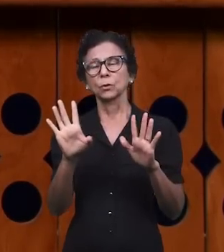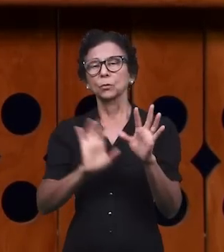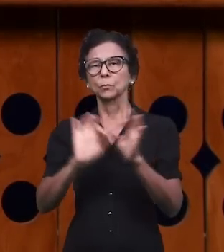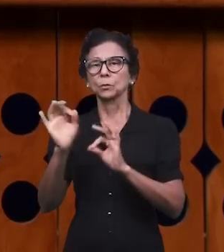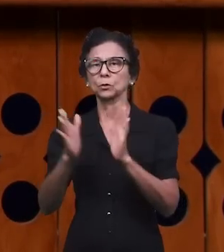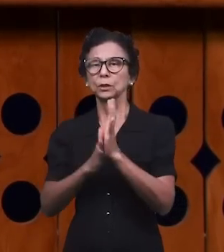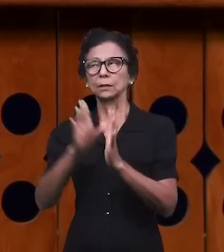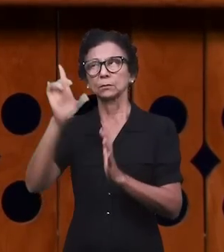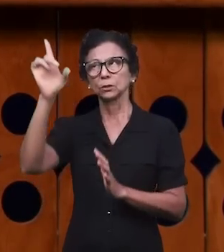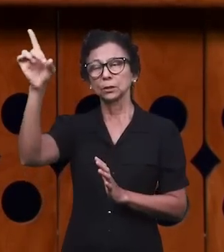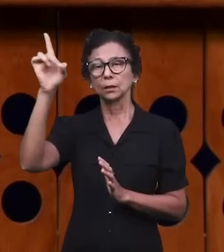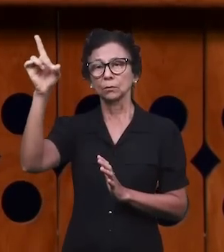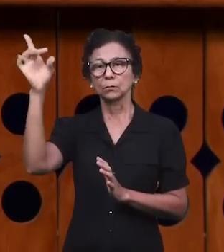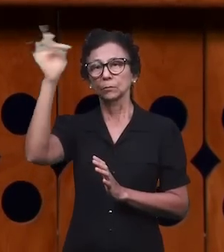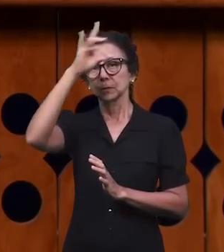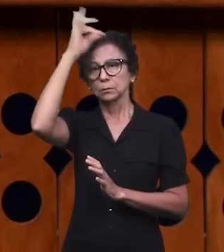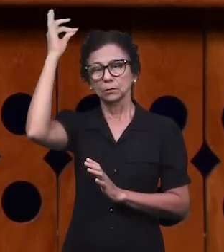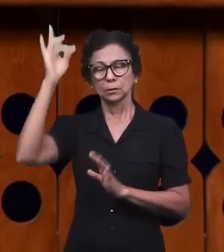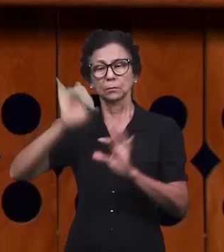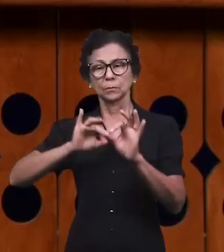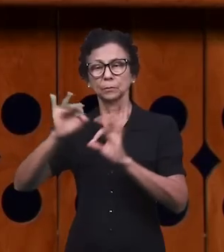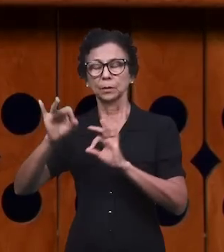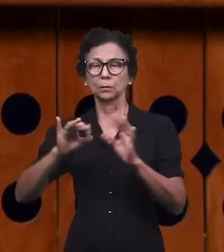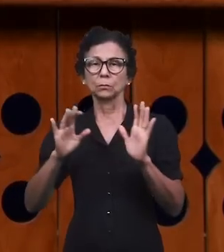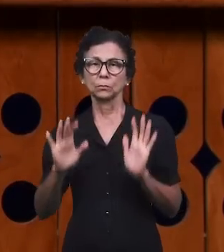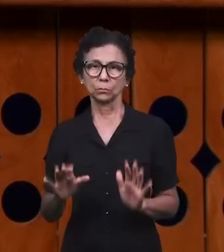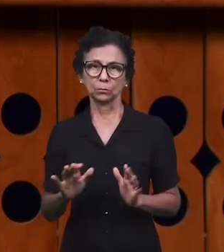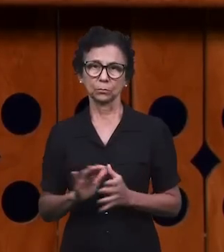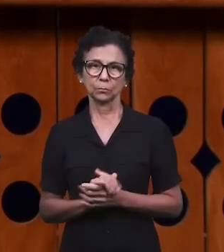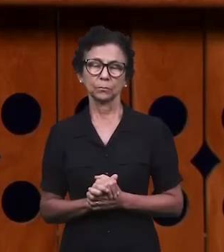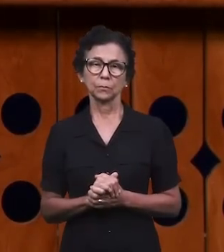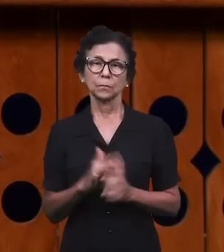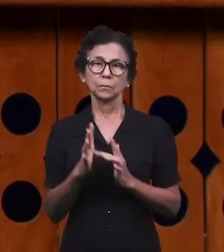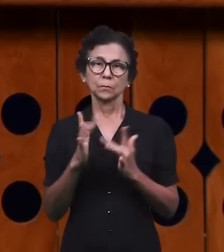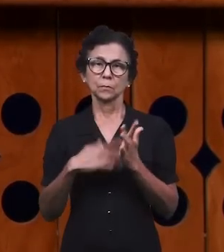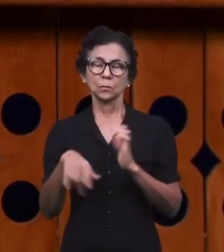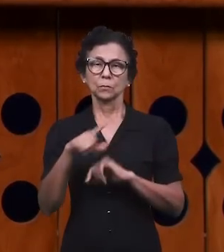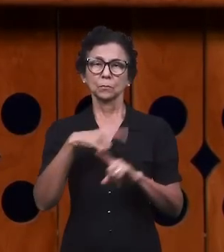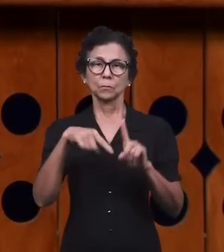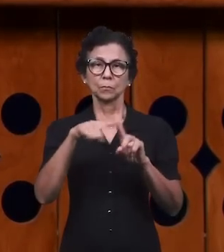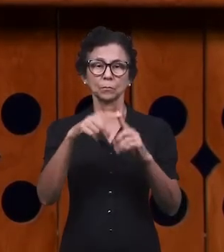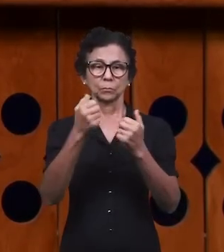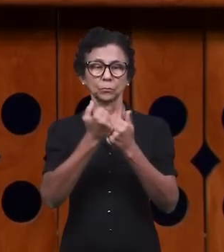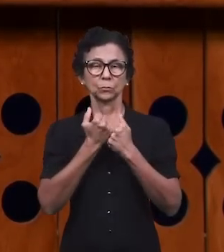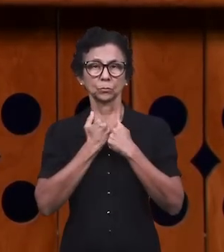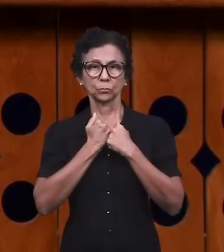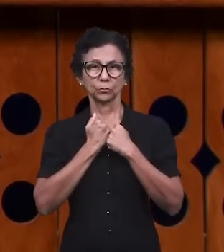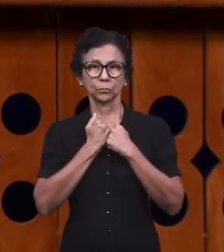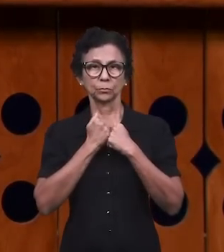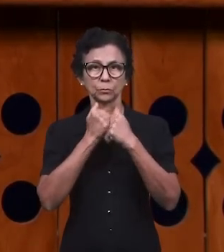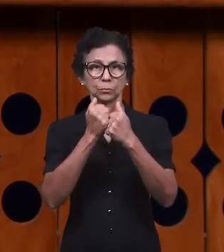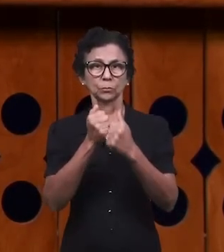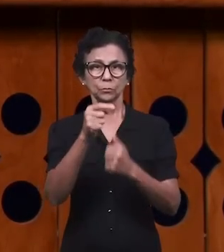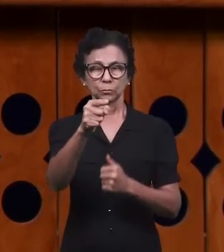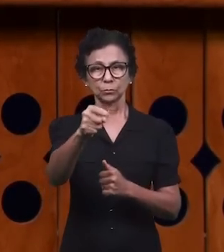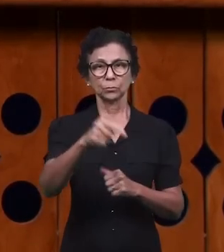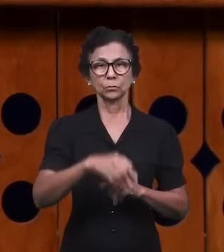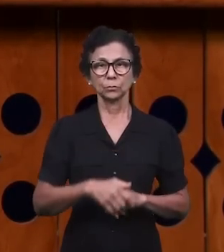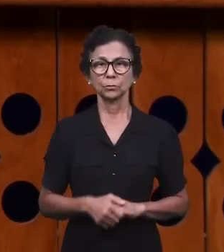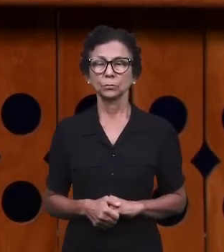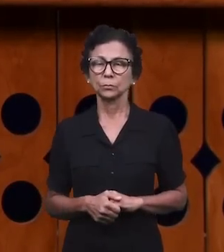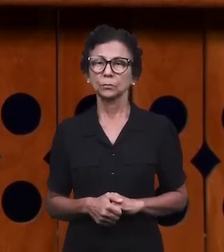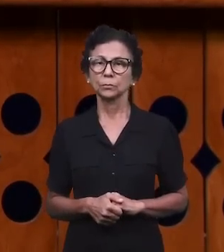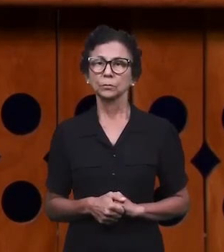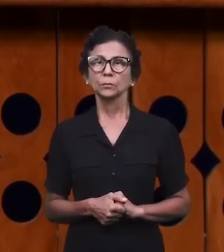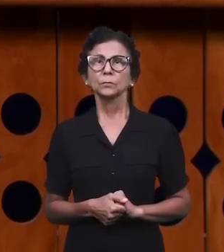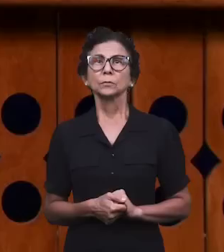por Deus, pelo Espírito de Deus, Jesus foi morto para a sua salvação e para a minha salvação. E quando Ele morre, então, o leão da tribo de